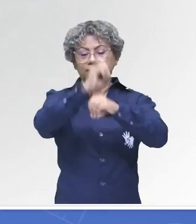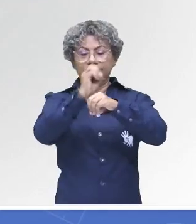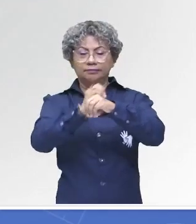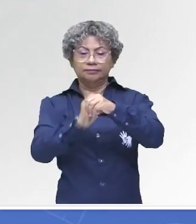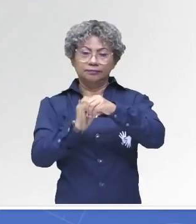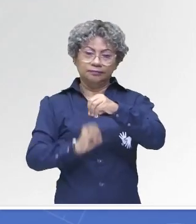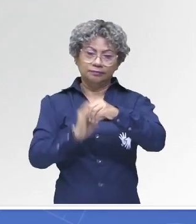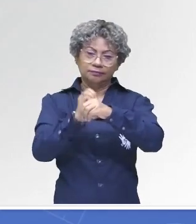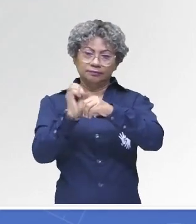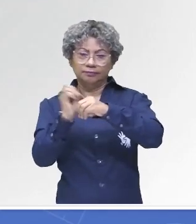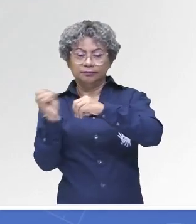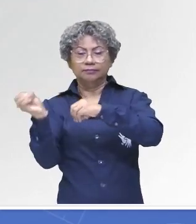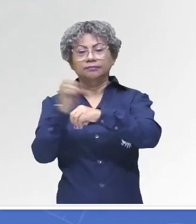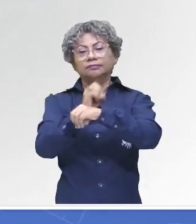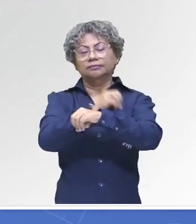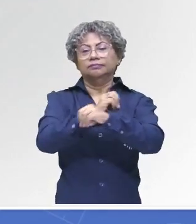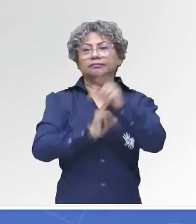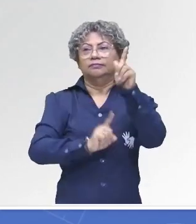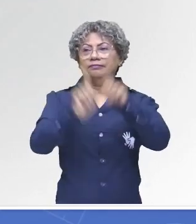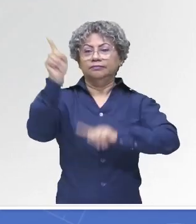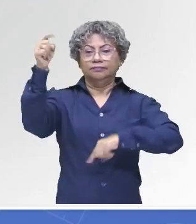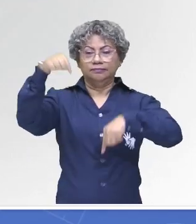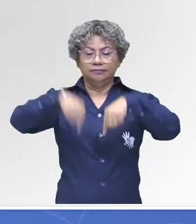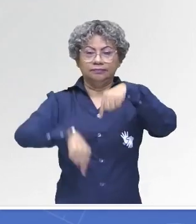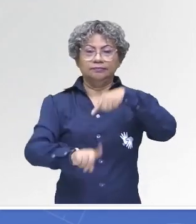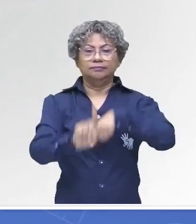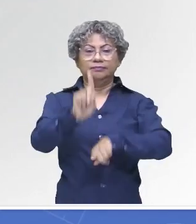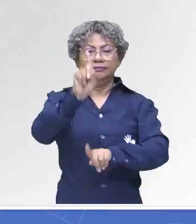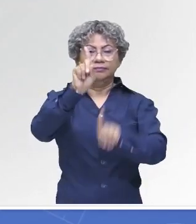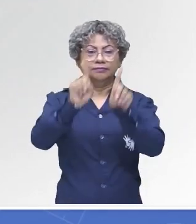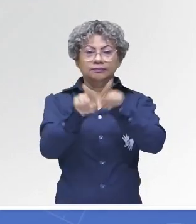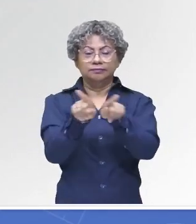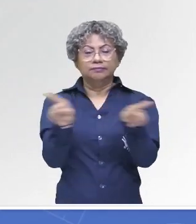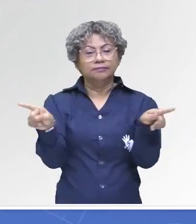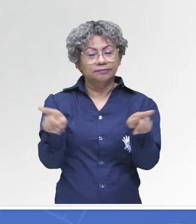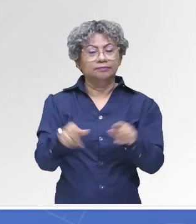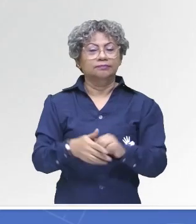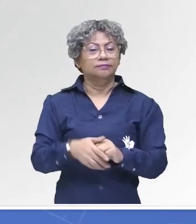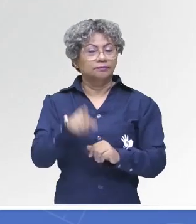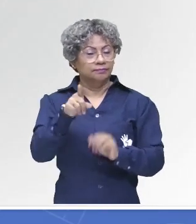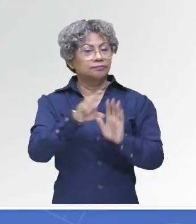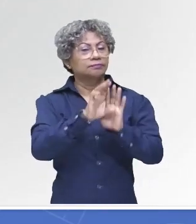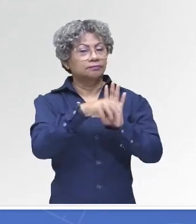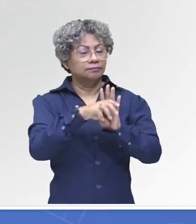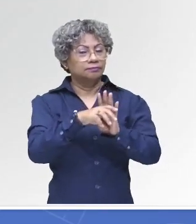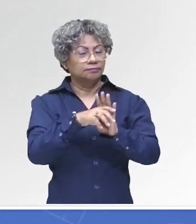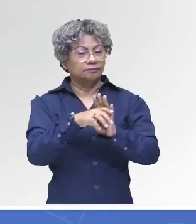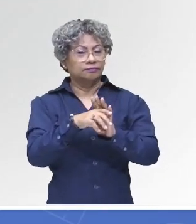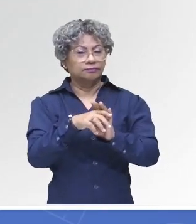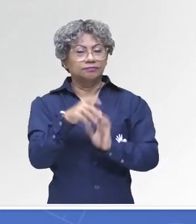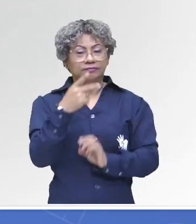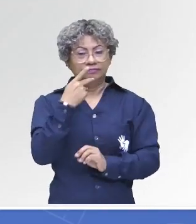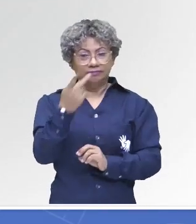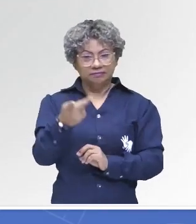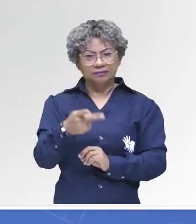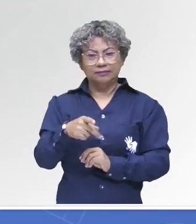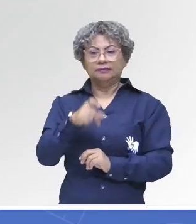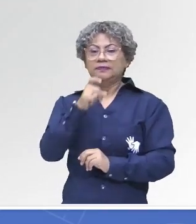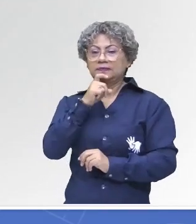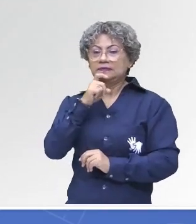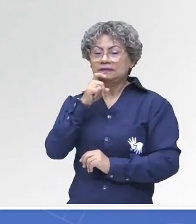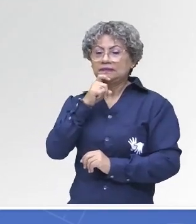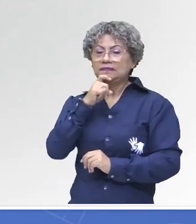de translação das moléculas. Esse é o conceito de temperatura. Então, você não vai mais associar a temperatura quente e frio, você vai